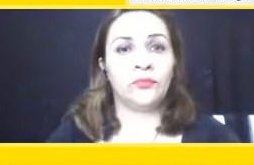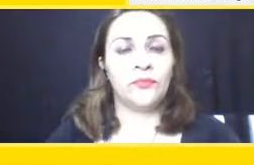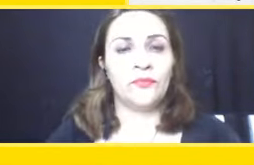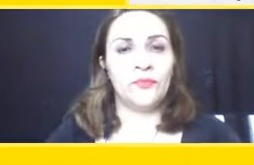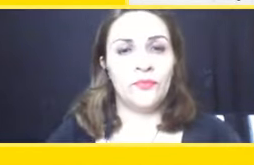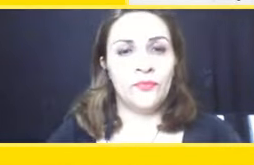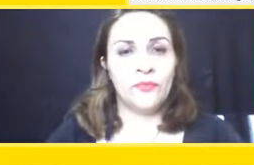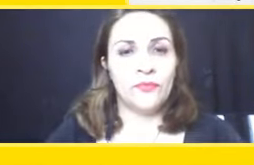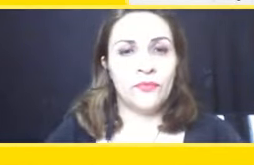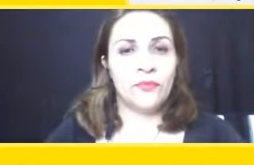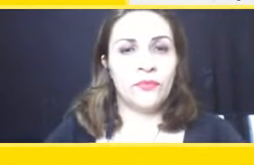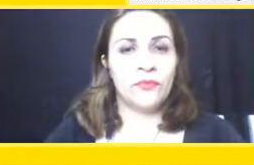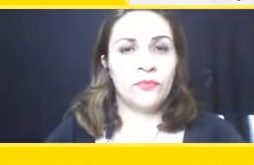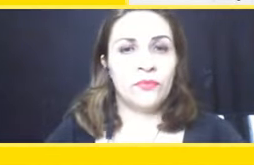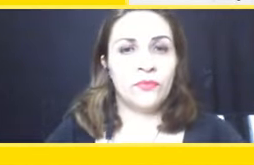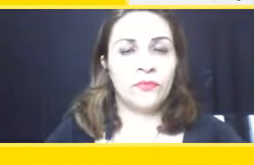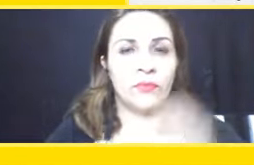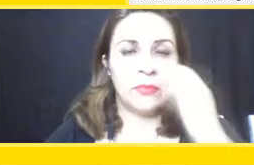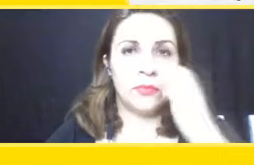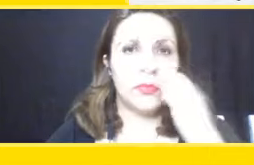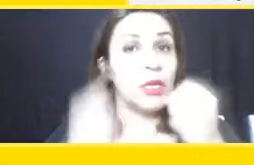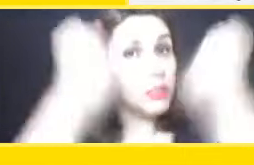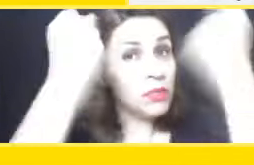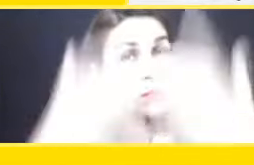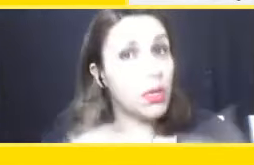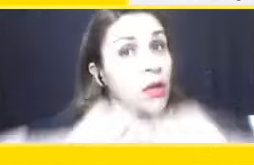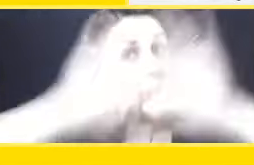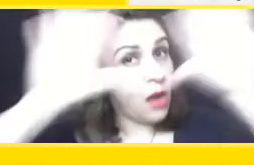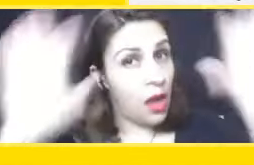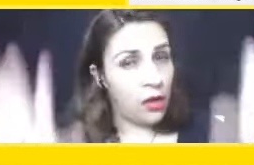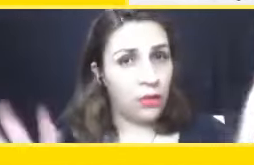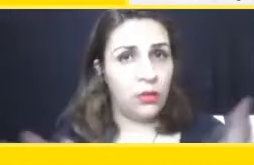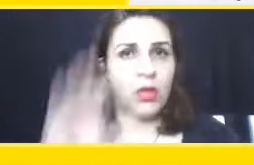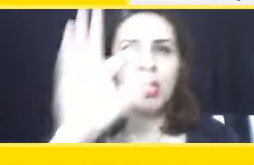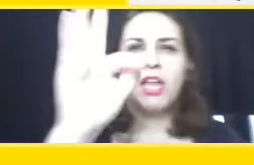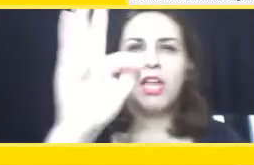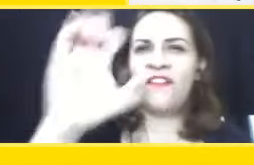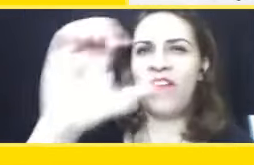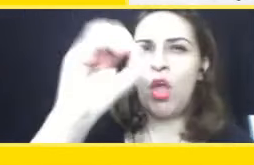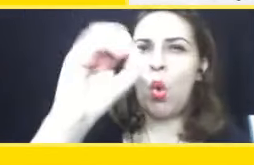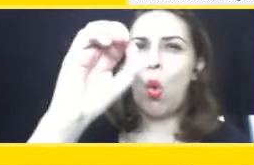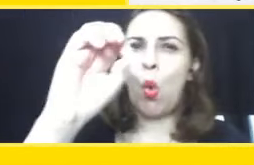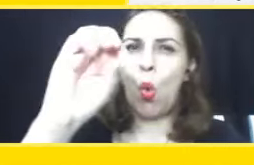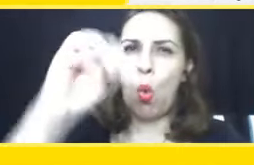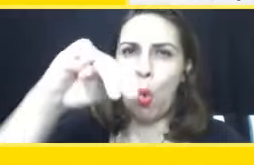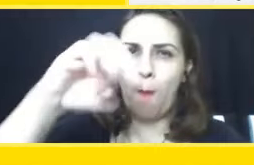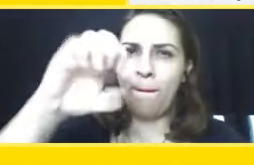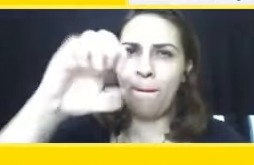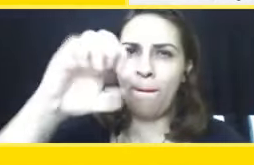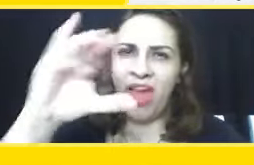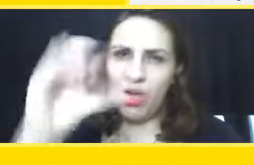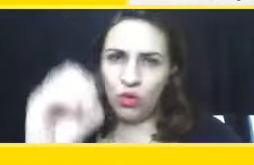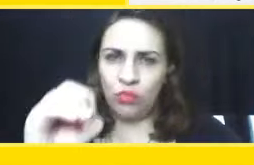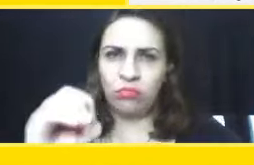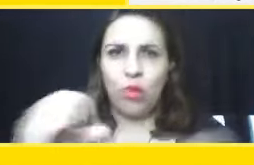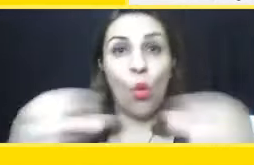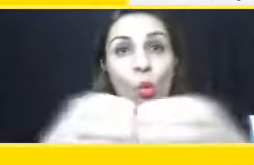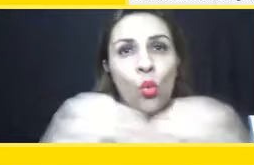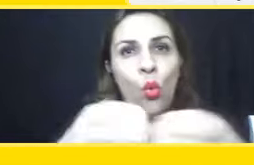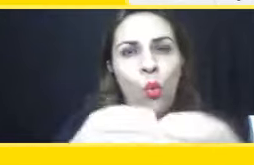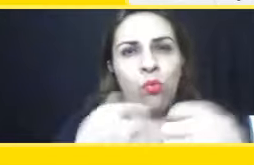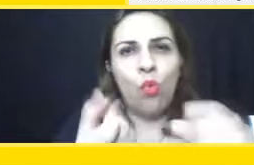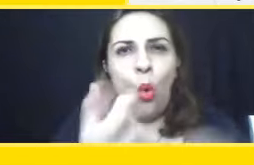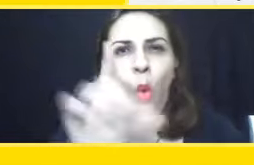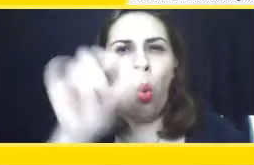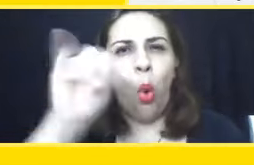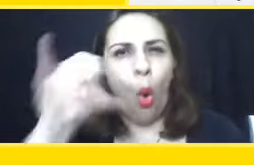aqui deixar os pingos nos is. A Fecomércio fez um compromisso com o governador.